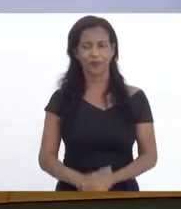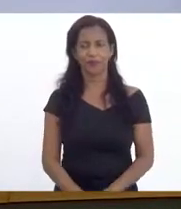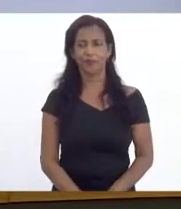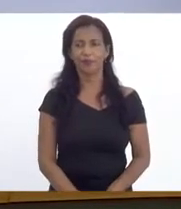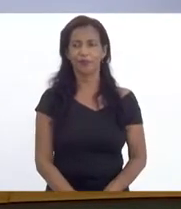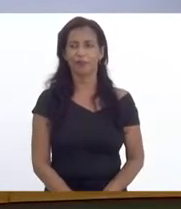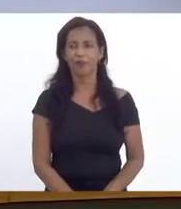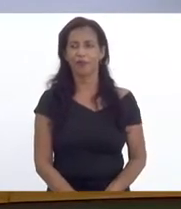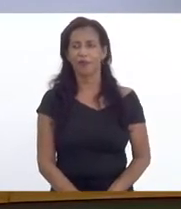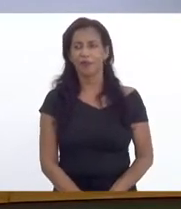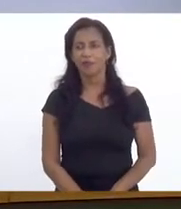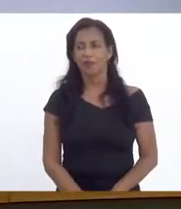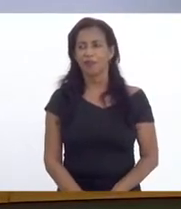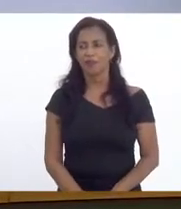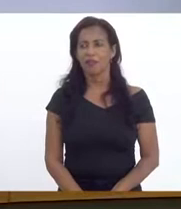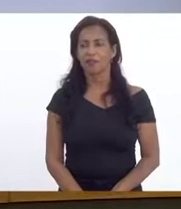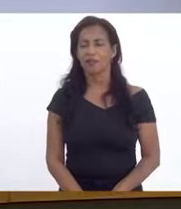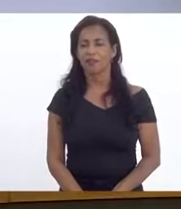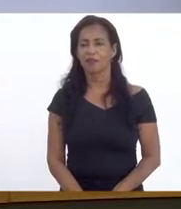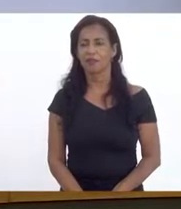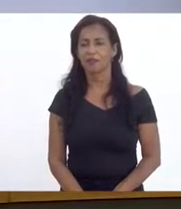Obrigado, professor Bruno.